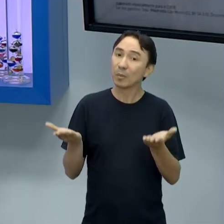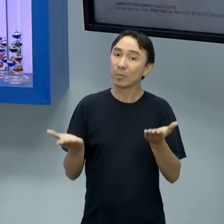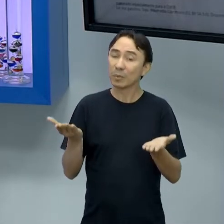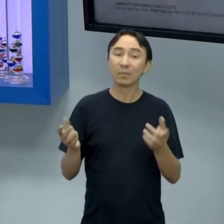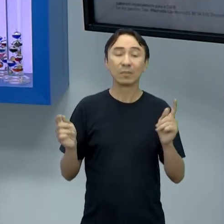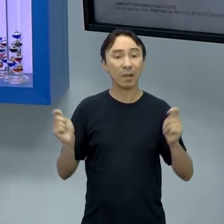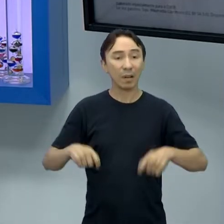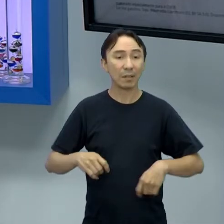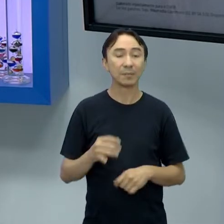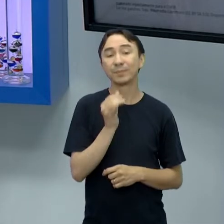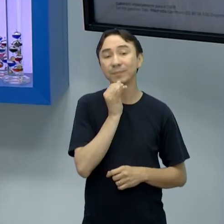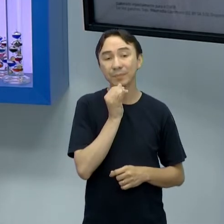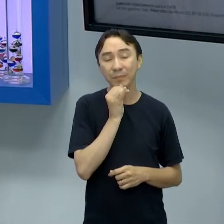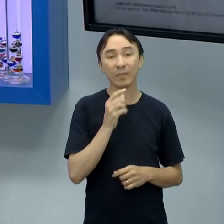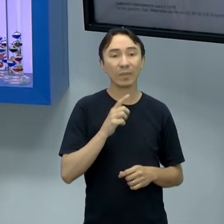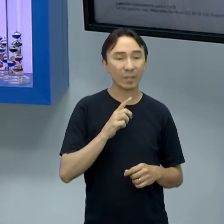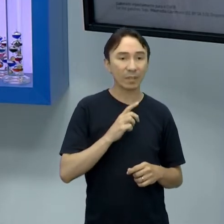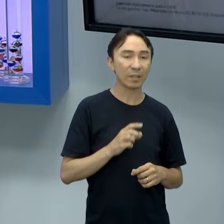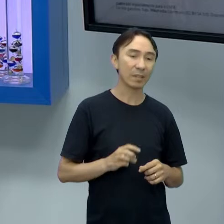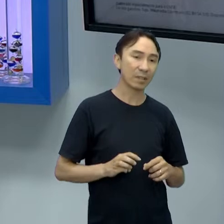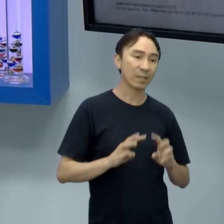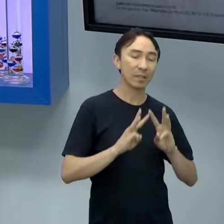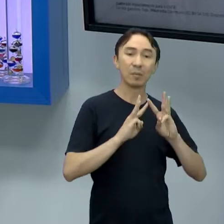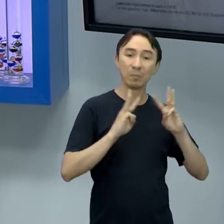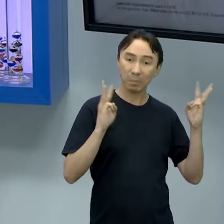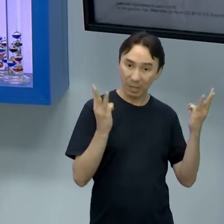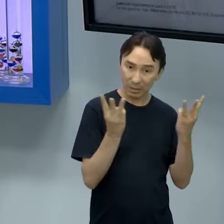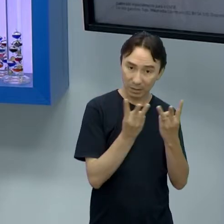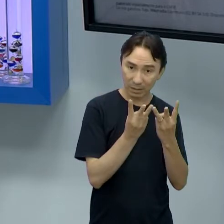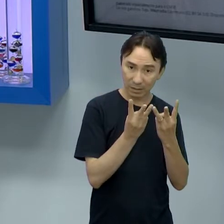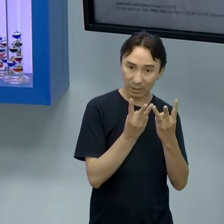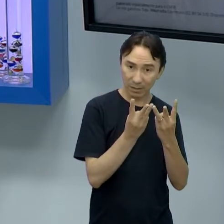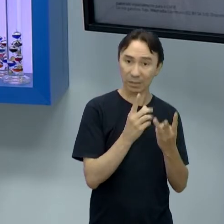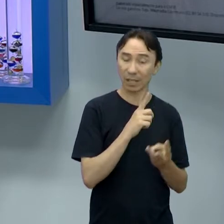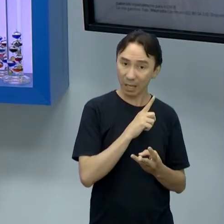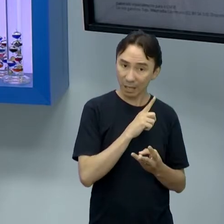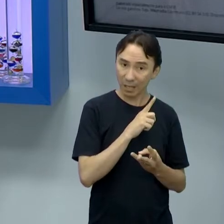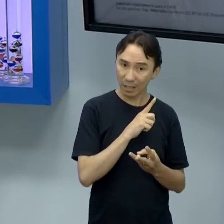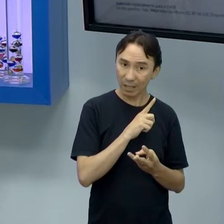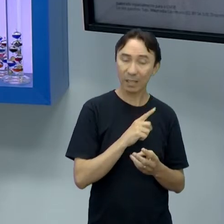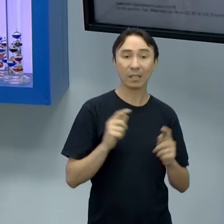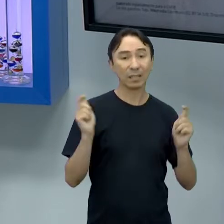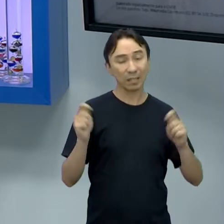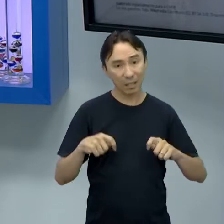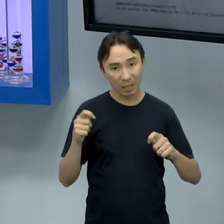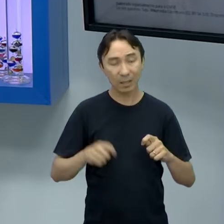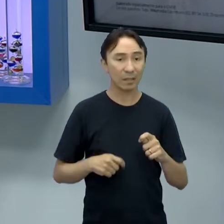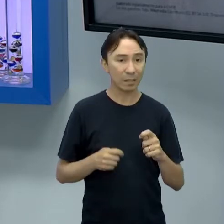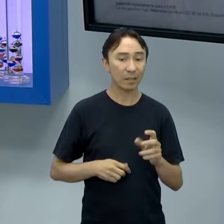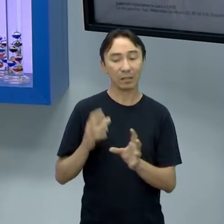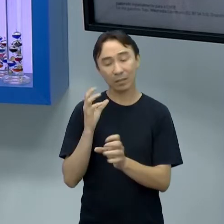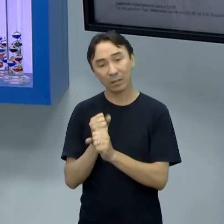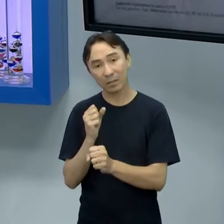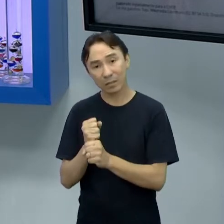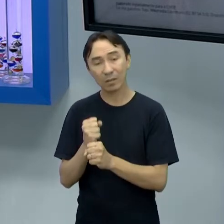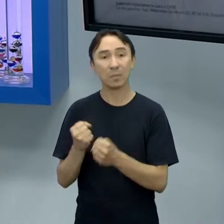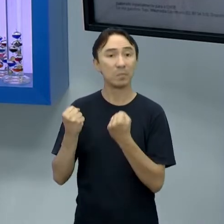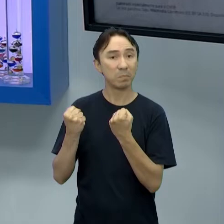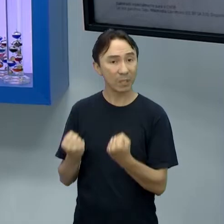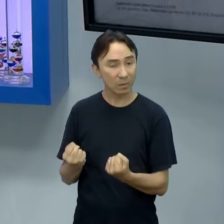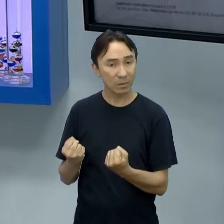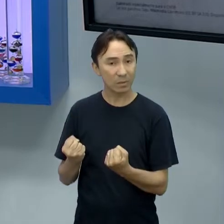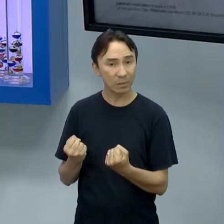tenho a massa aqui, eu posso calcular o peso. O peso igual a força elástica, eu calculo a